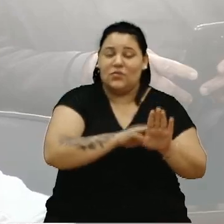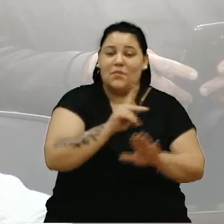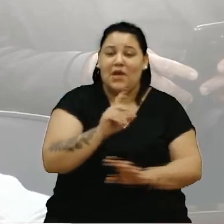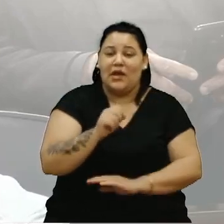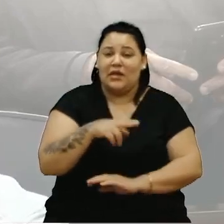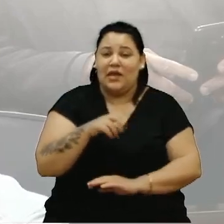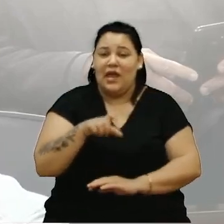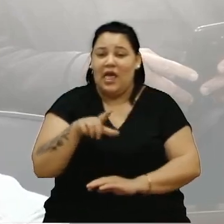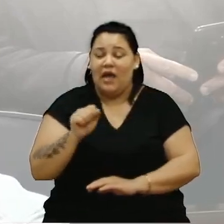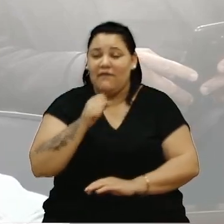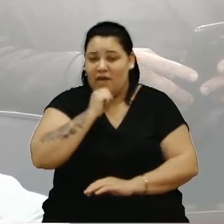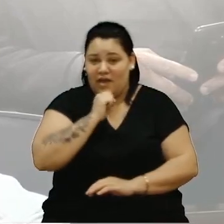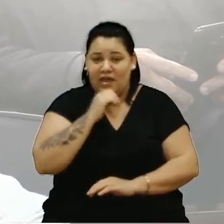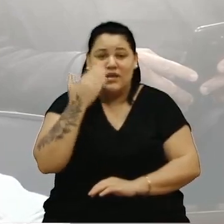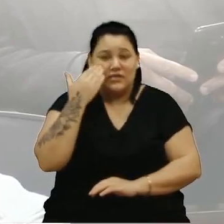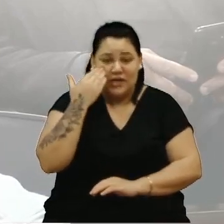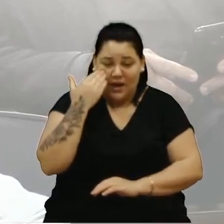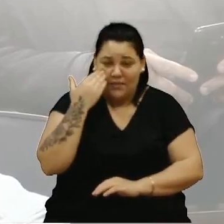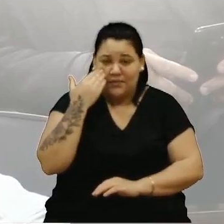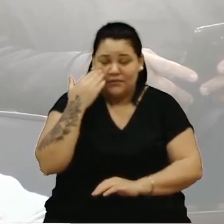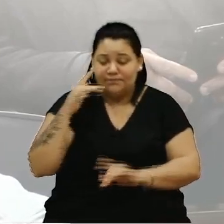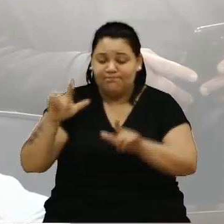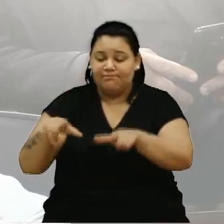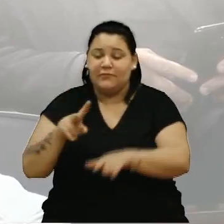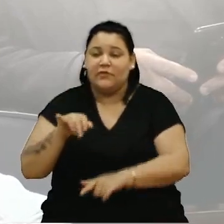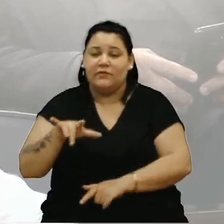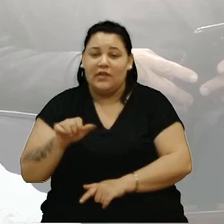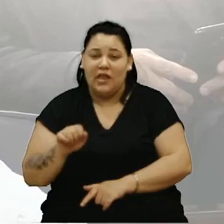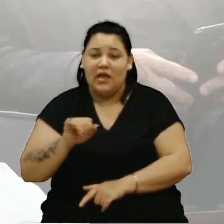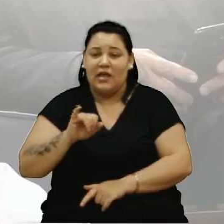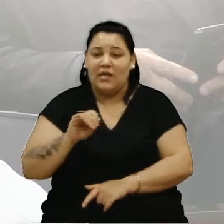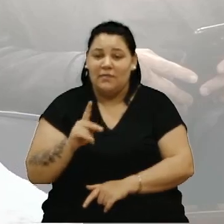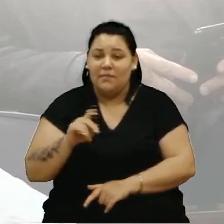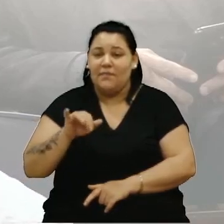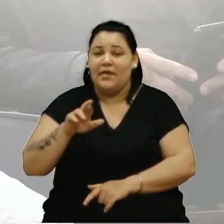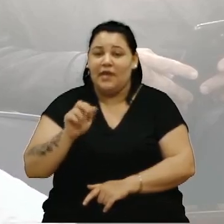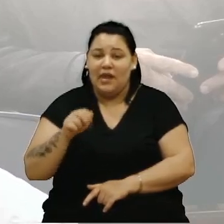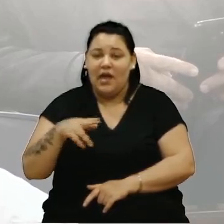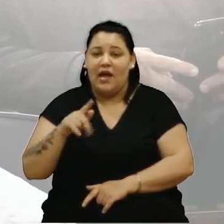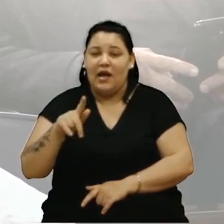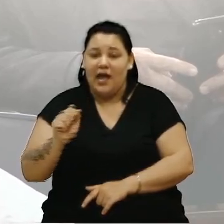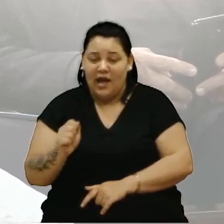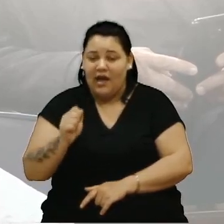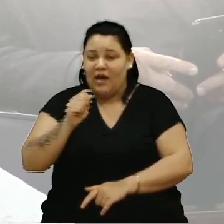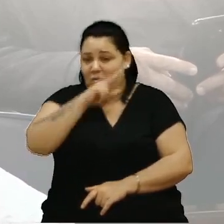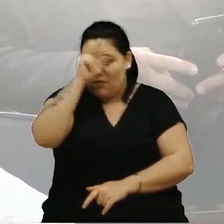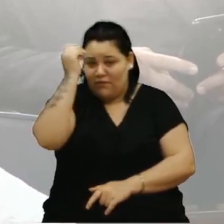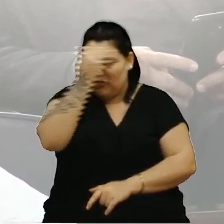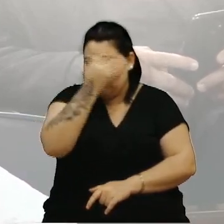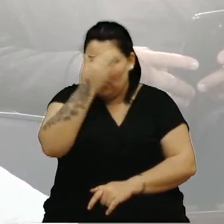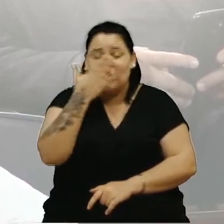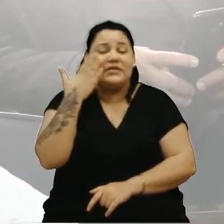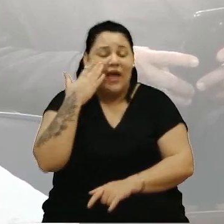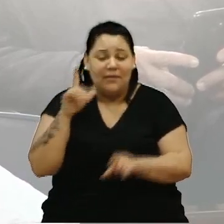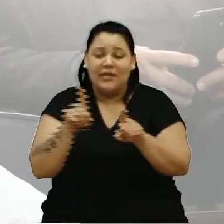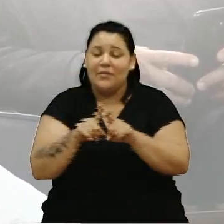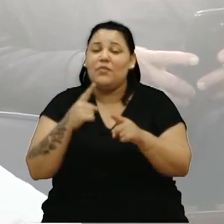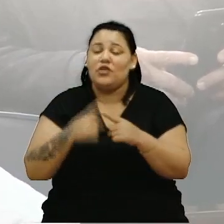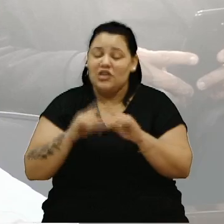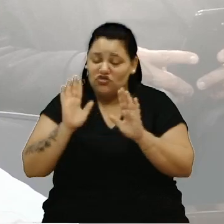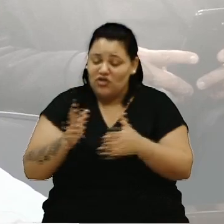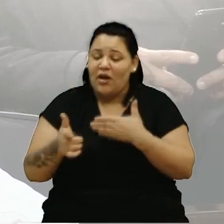ele sabe o problema que tem na Vila Ipiranga, porque foi secretário de obras. O prefeito de lá deve de saber também, porque foi secretário de